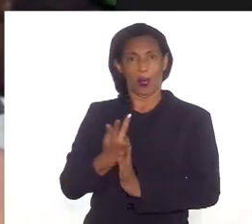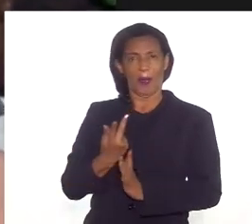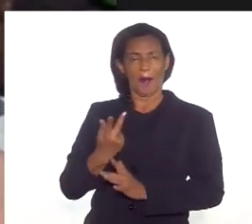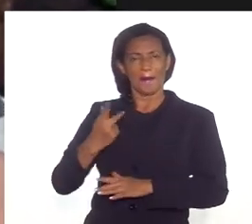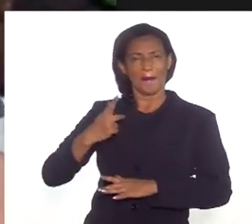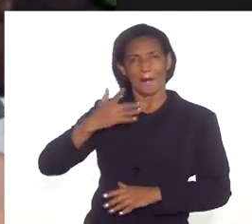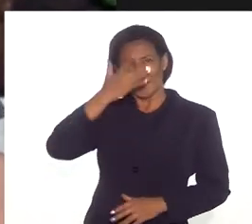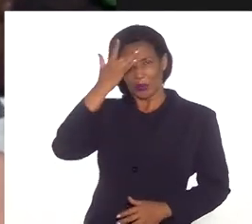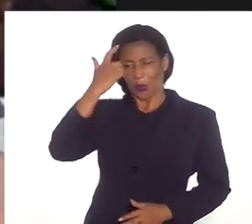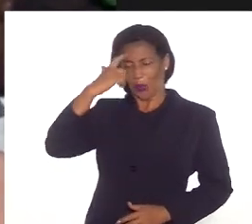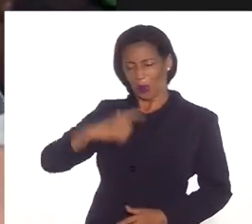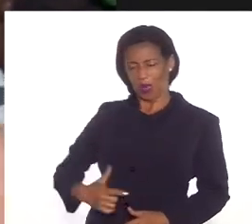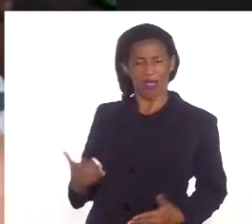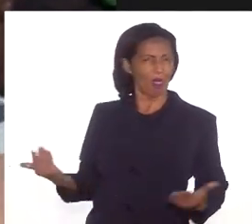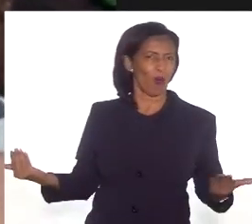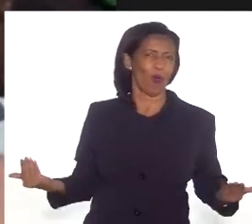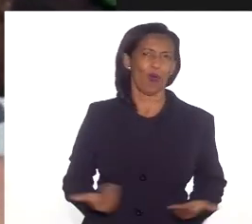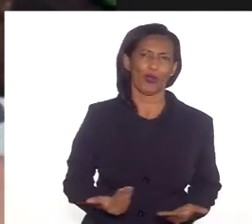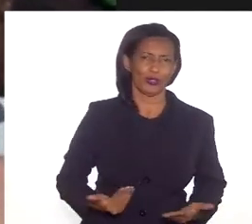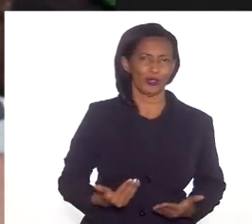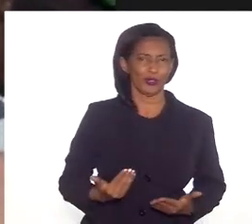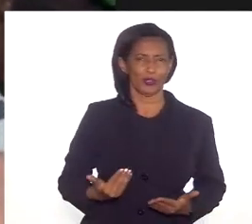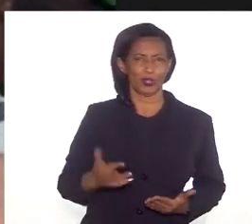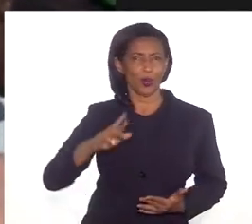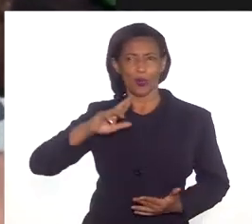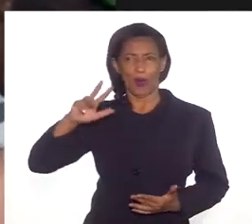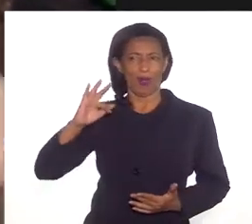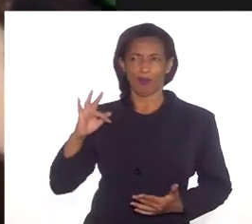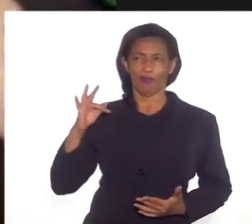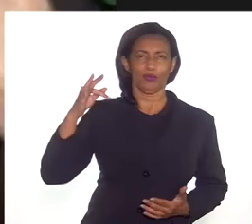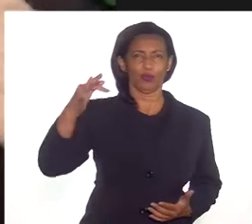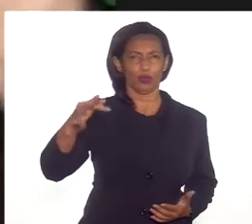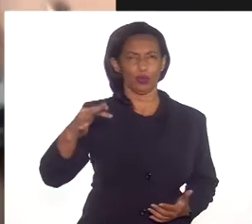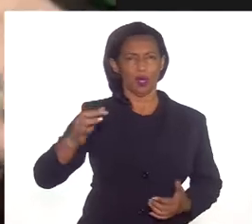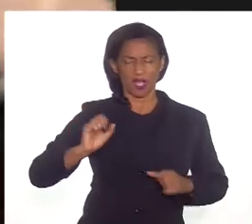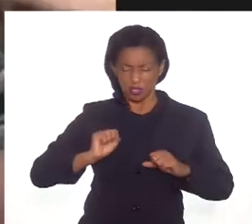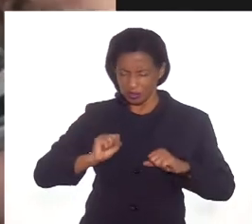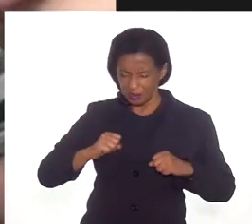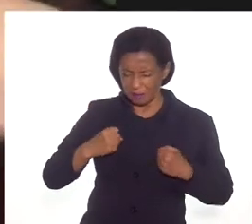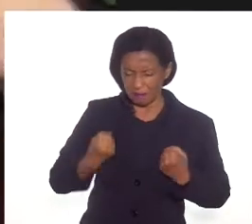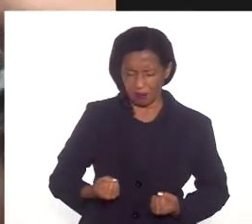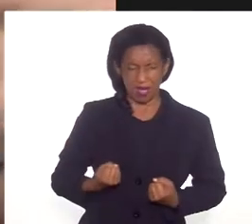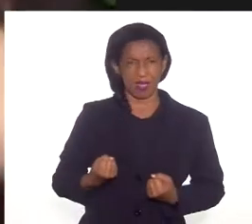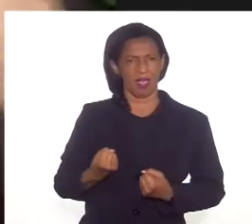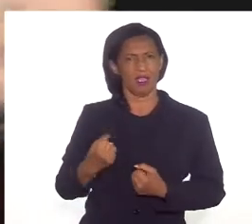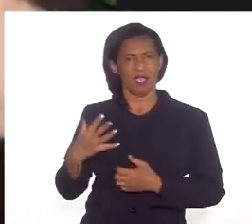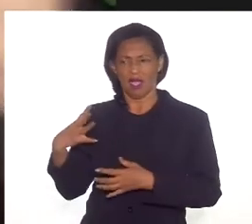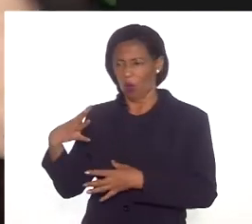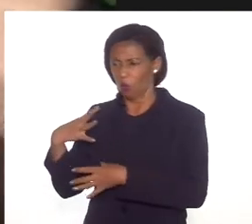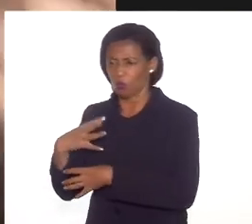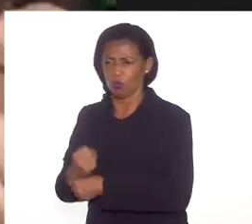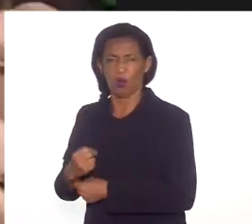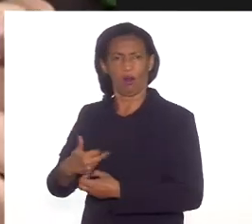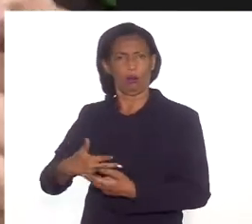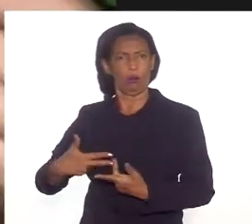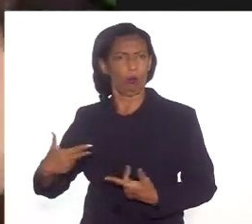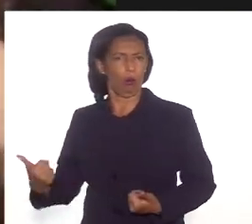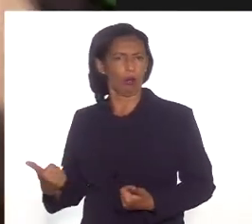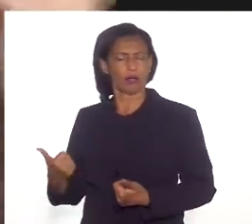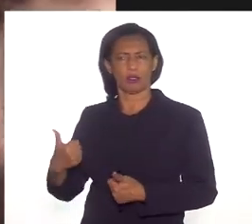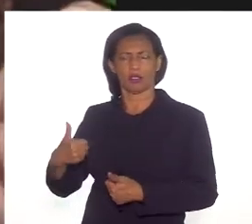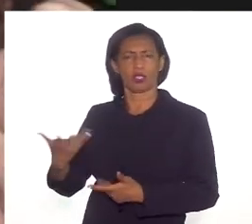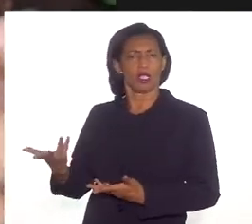ela está naquele tempo lá, e não no tempo aqui. De modo que a gente se empenha tanto em acumular coisas que a gente acredita